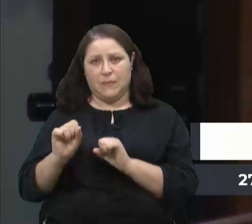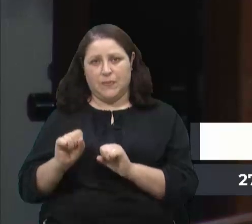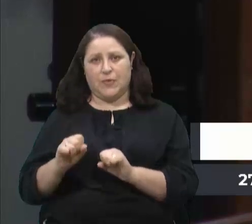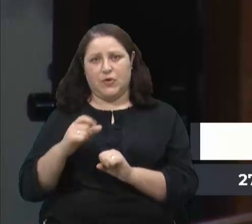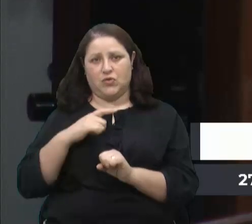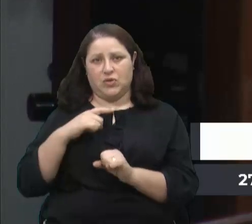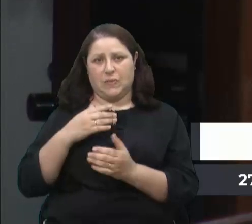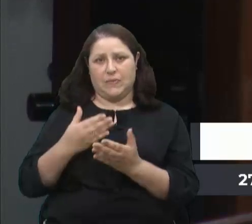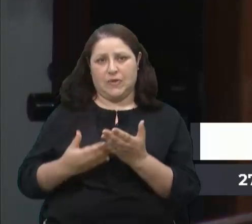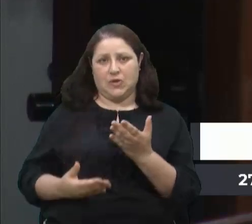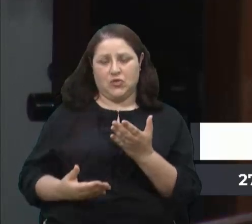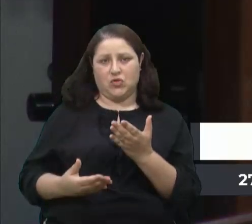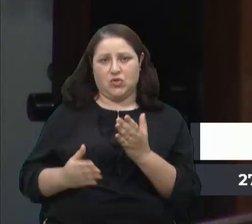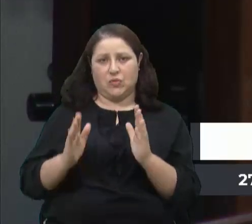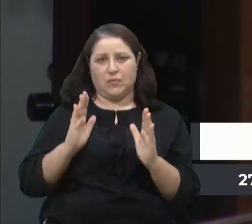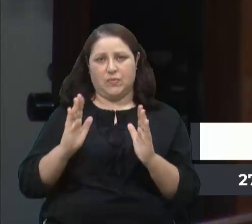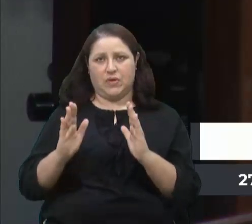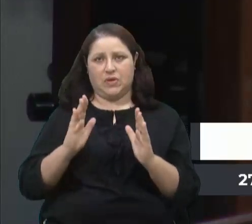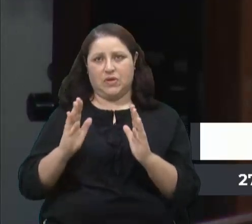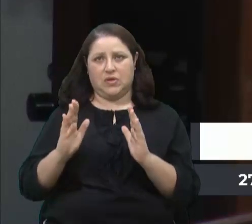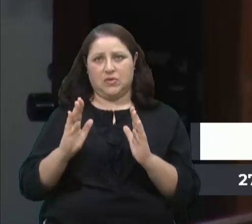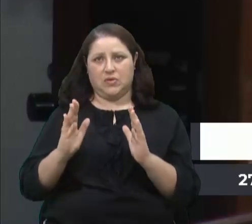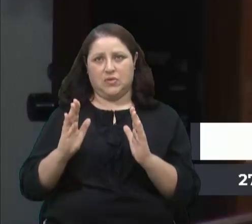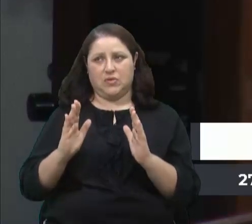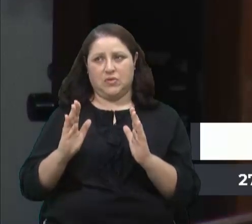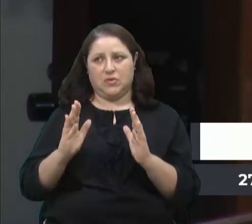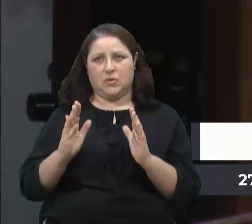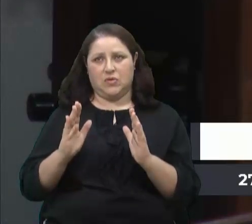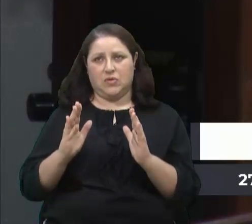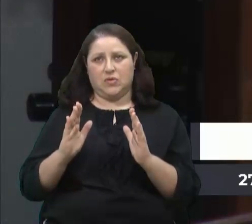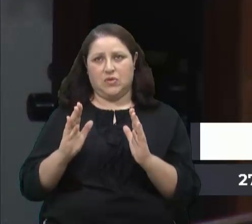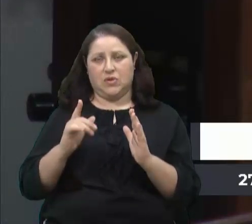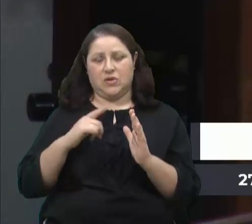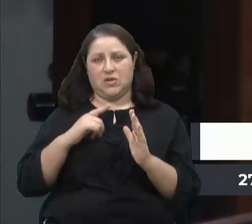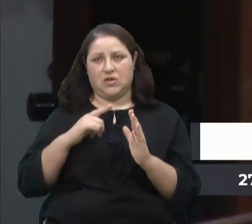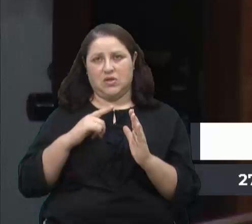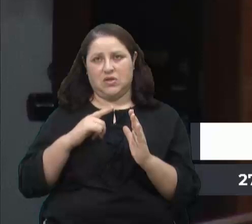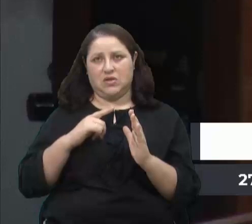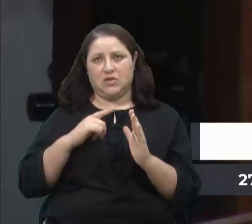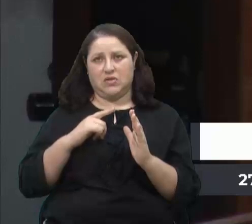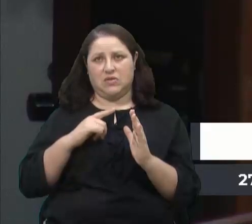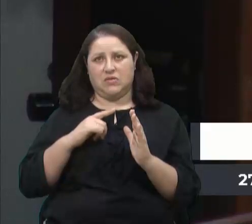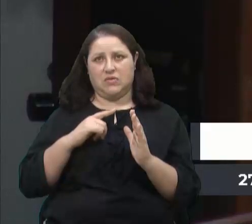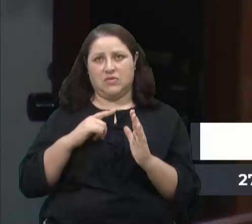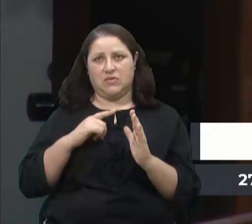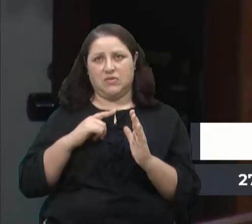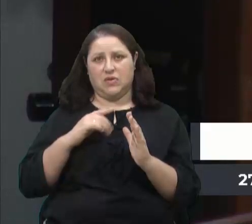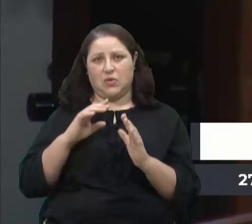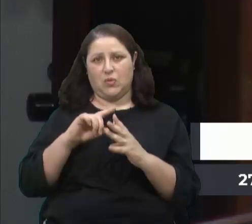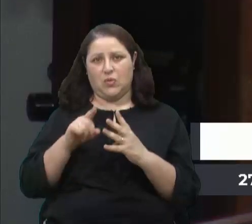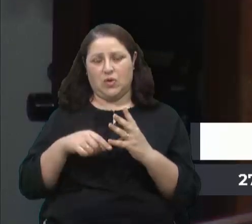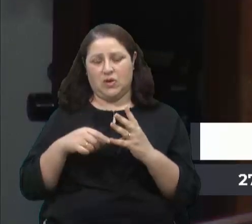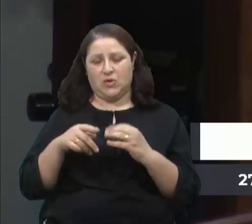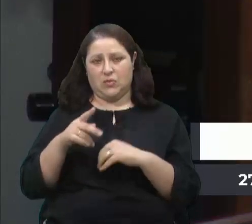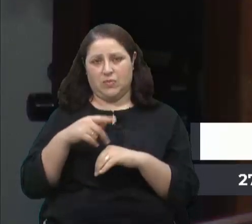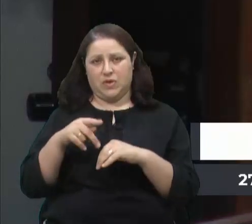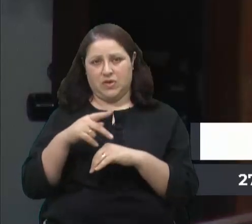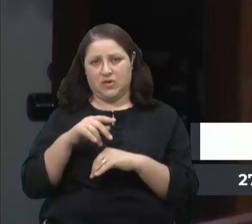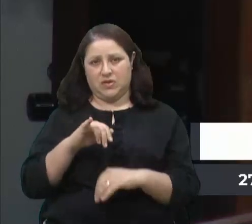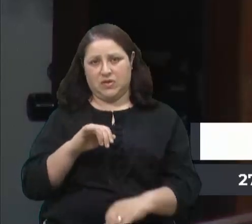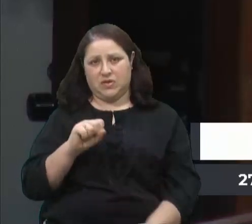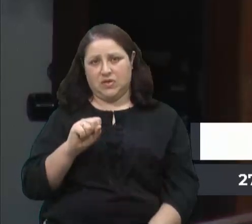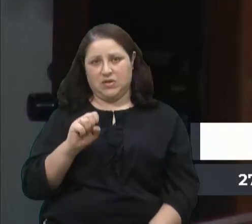ter perdido no período em que estavam isentos esses vistos desses 4 países, que